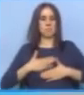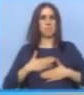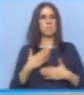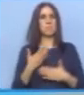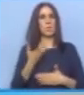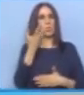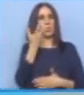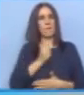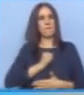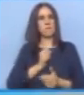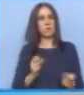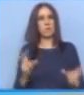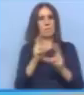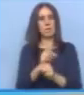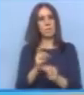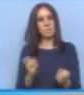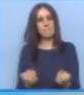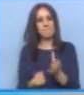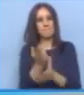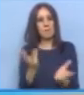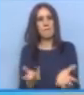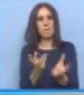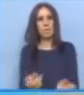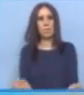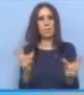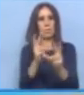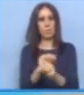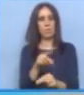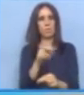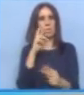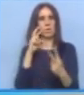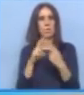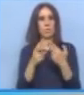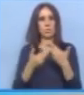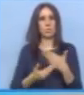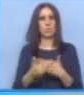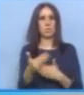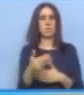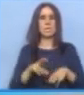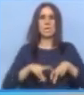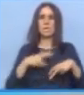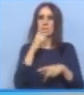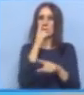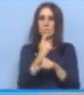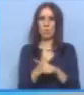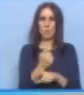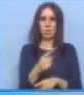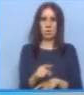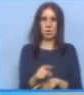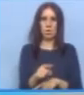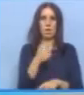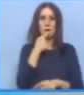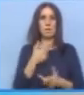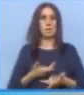própria cultura, mas a ajudar a fazer germinar algo de novo a partir desse encontro, que é uma riqueza mútua, não é? E tem que ter